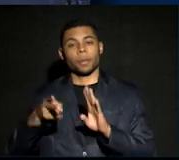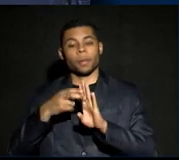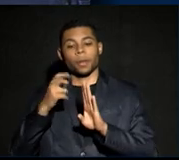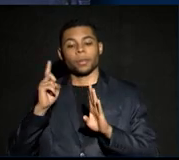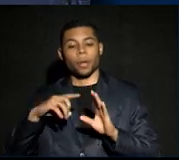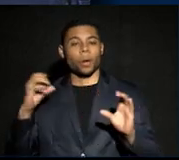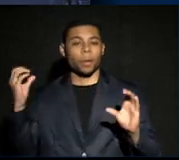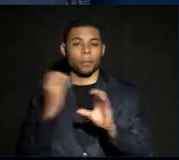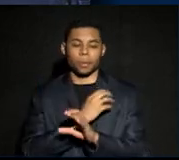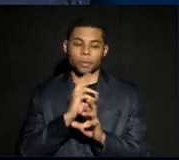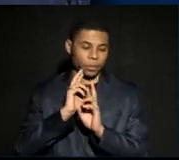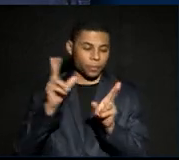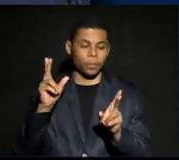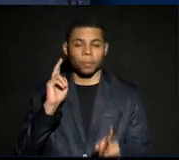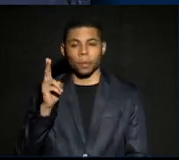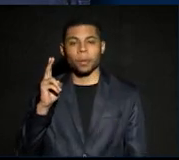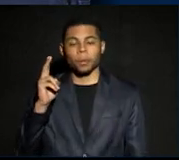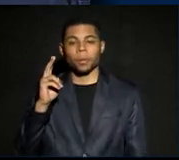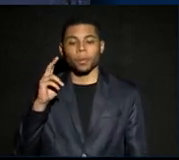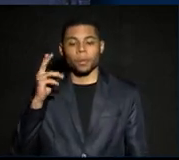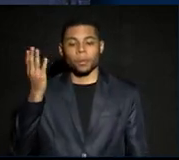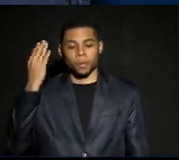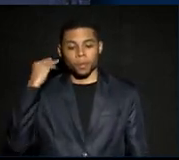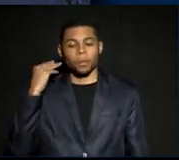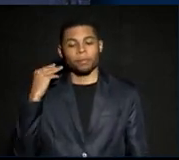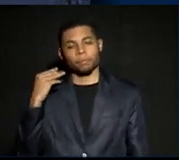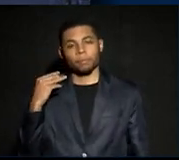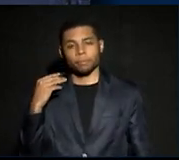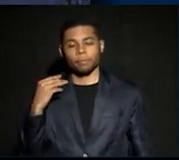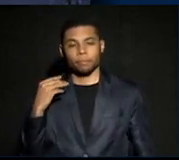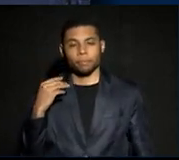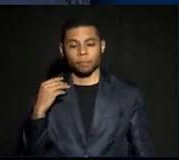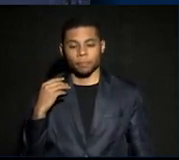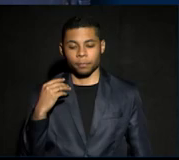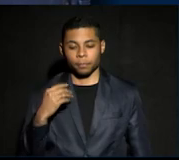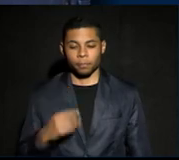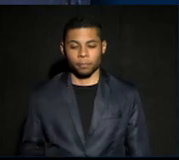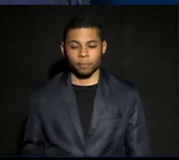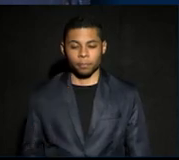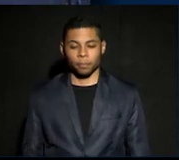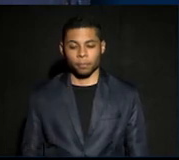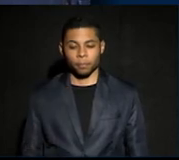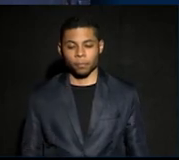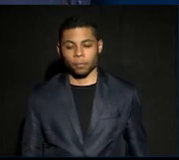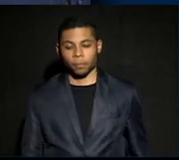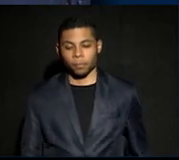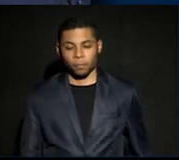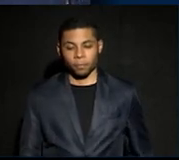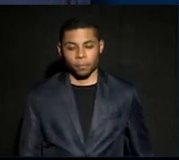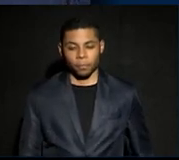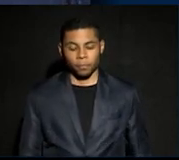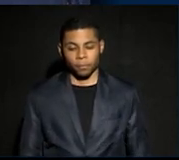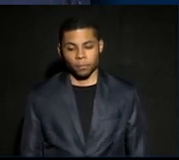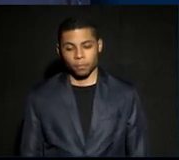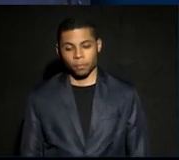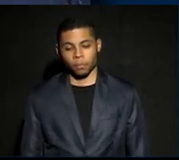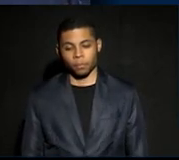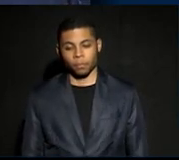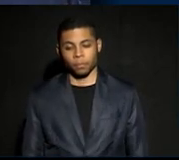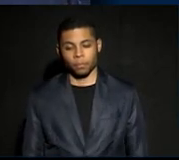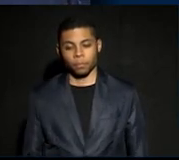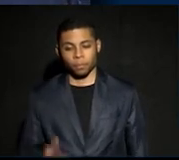é completamente diferente daquele que foi, vamos dizer assim, aceito como sendo uma premissa